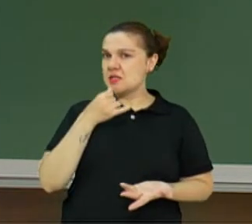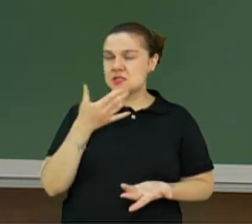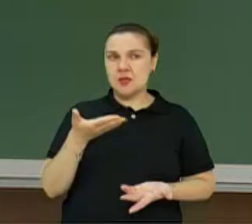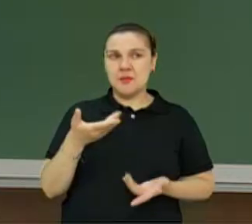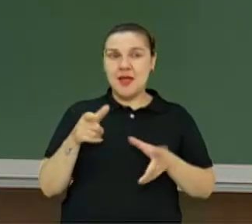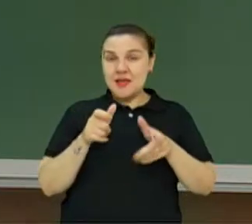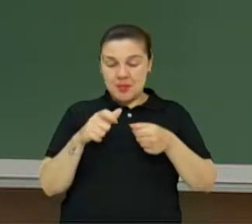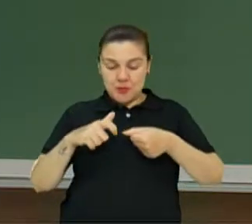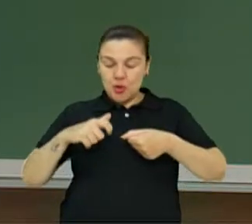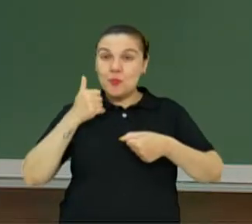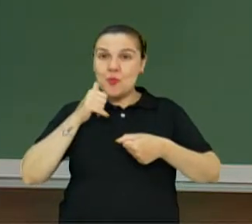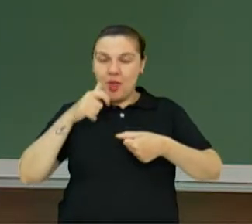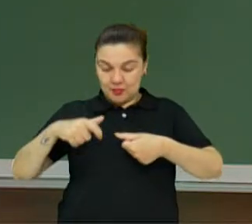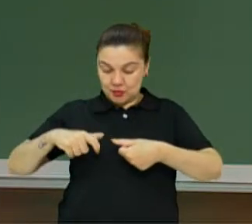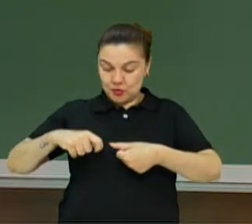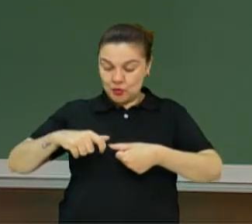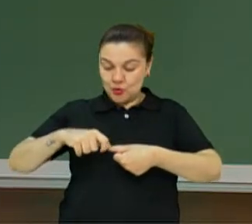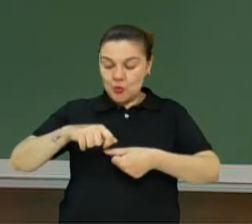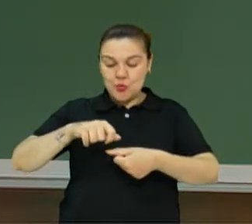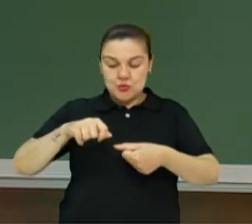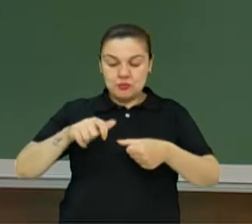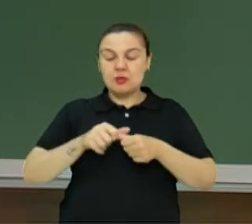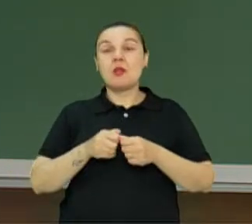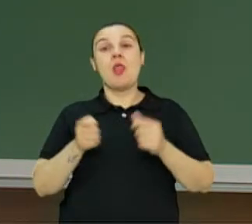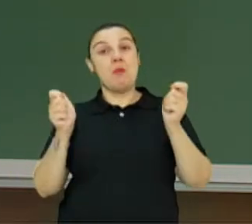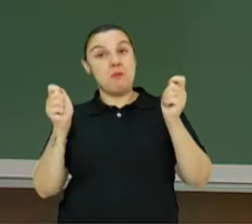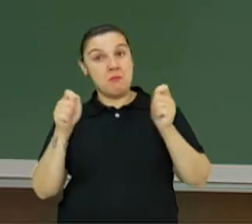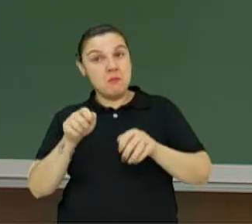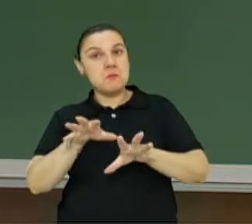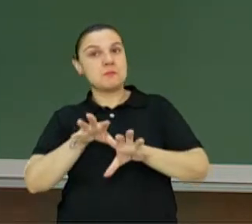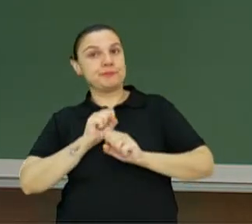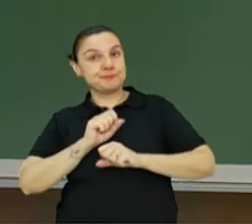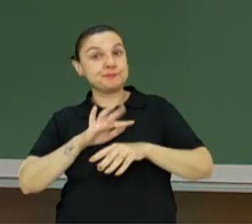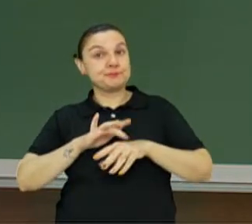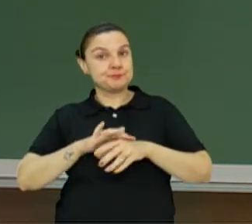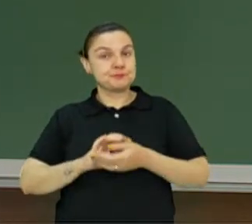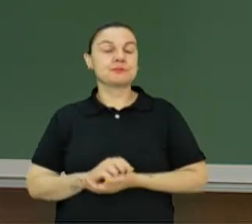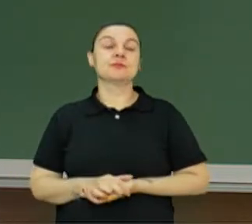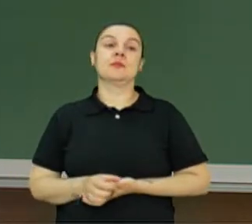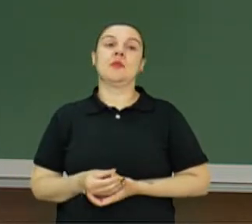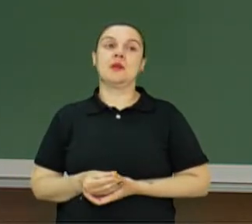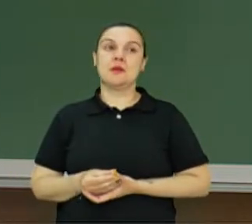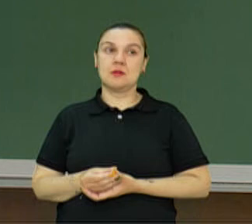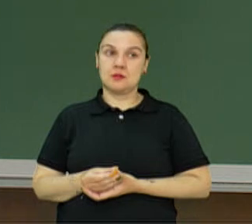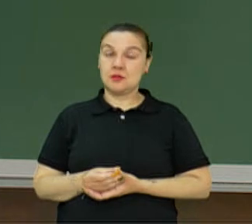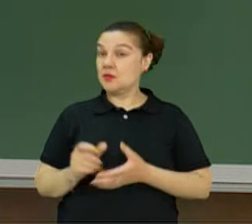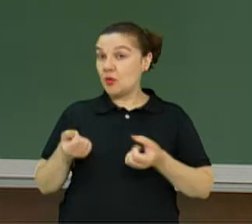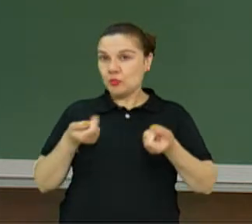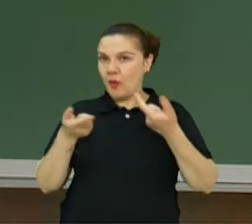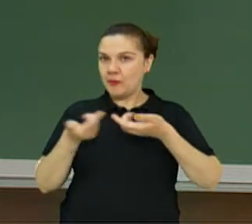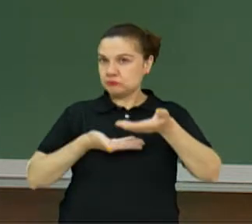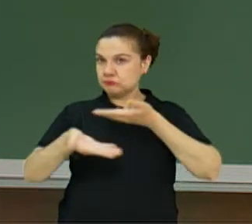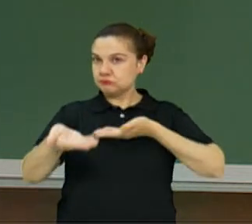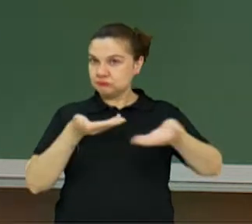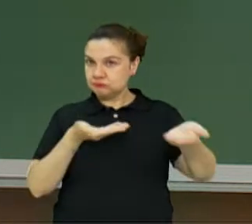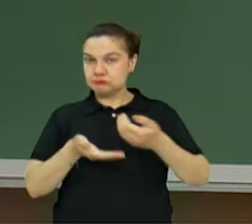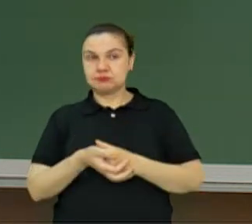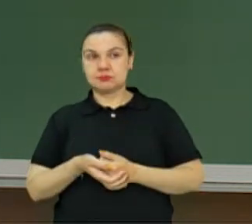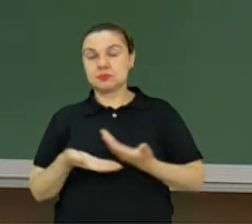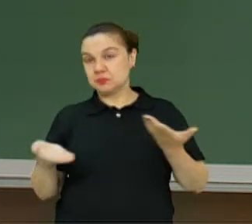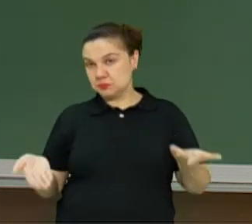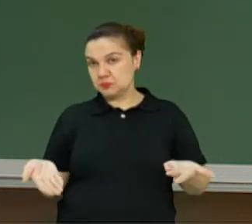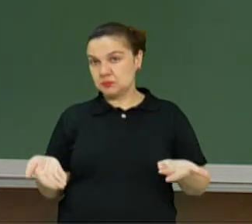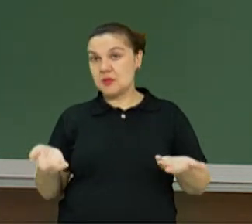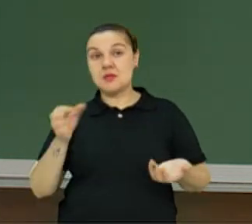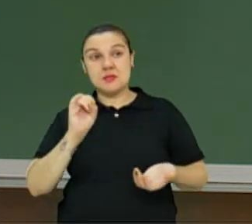mesmo alicate de cutícula, meninas, pode sim estar transmitindo doenças, tá? Então não é para compartilhar esse tipo de material, pelo